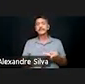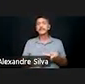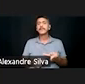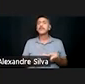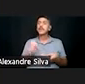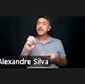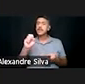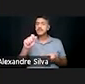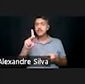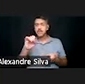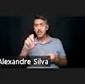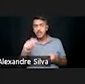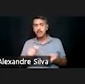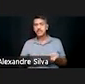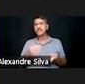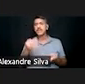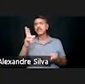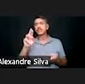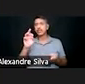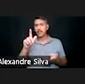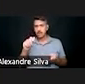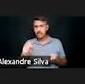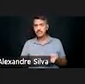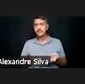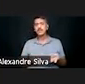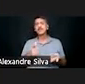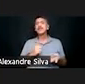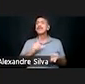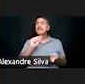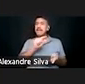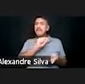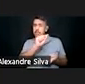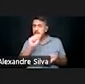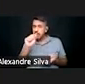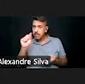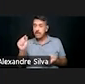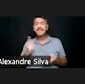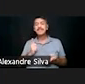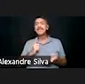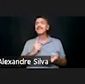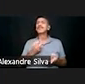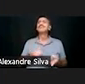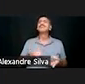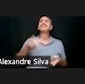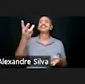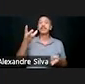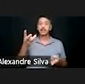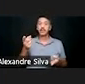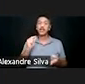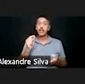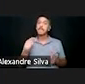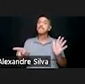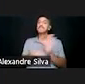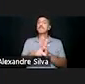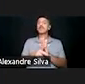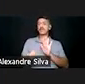espículas, frústulas, de diatomáceas, espículas de esponjas. Elas são tão abundantes que elas são a própria